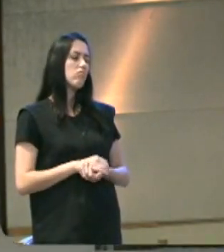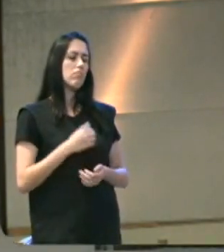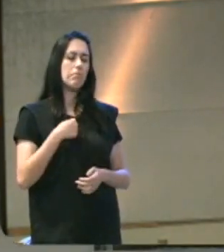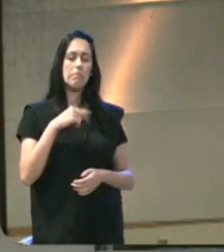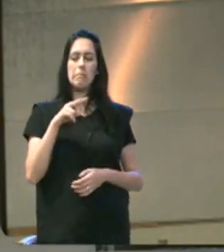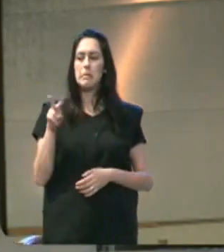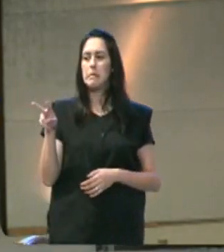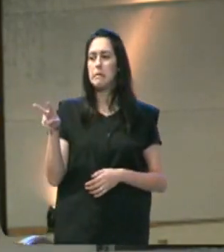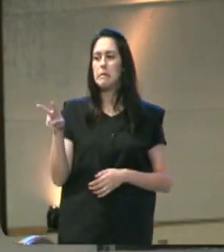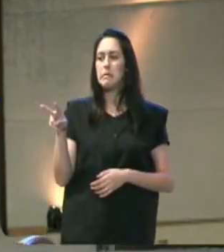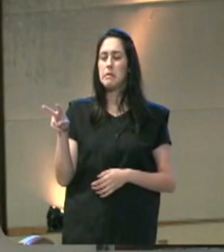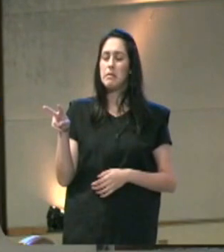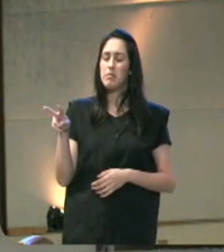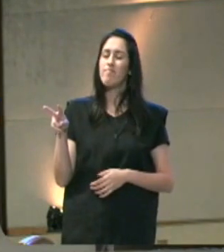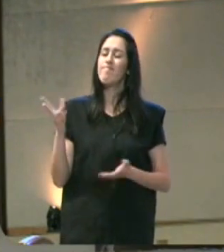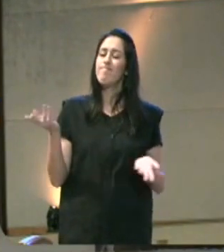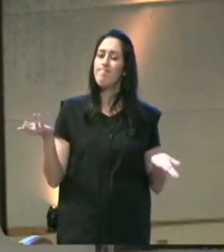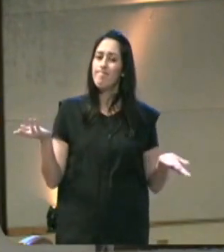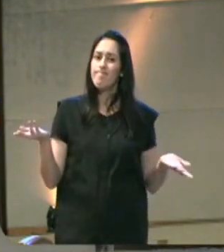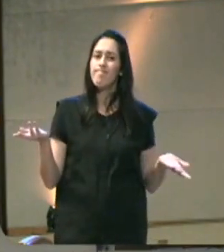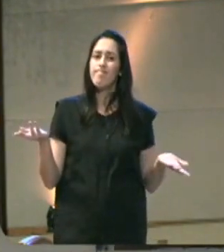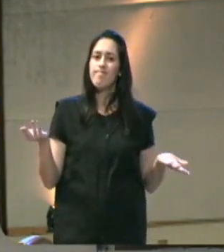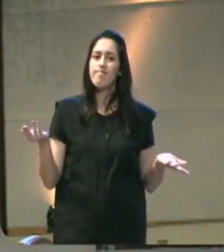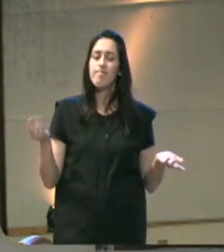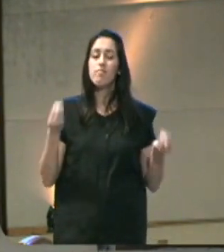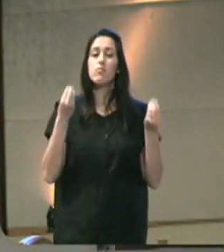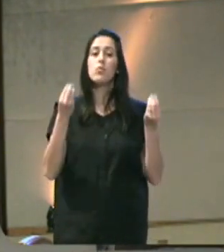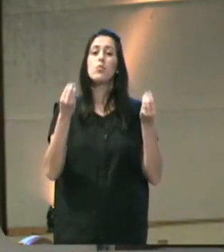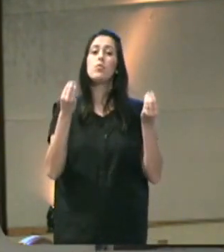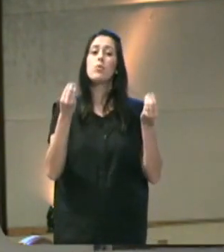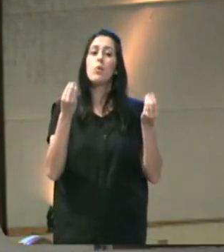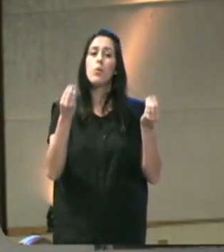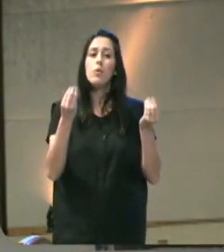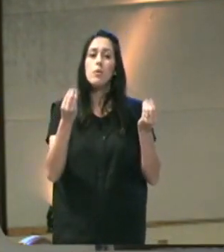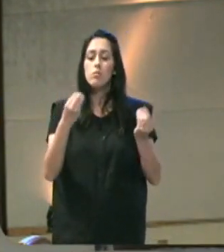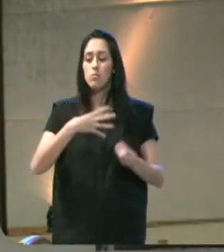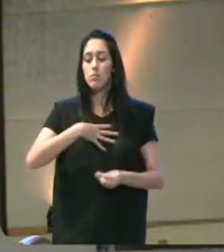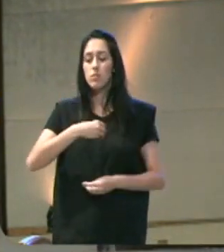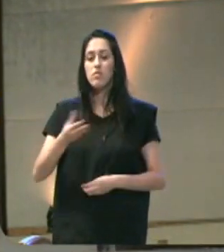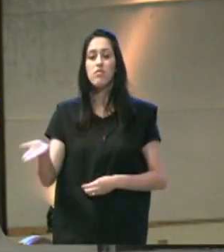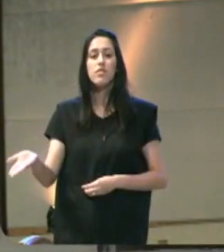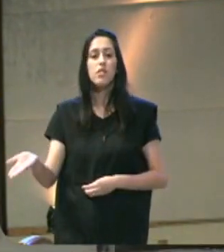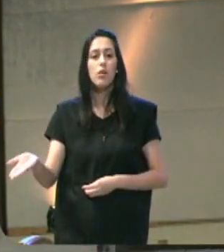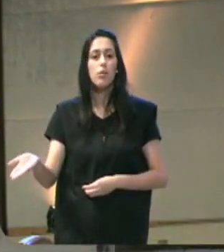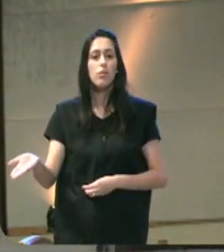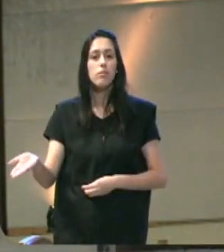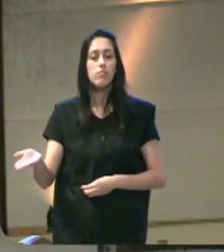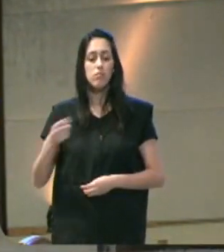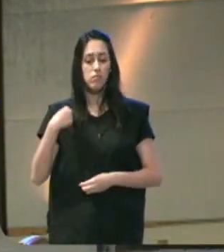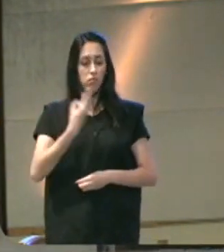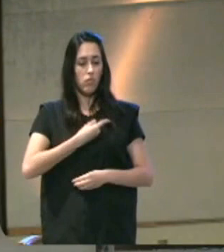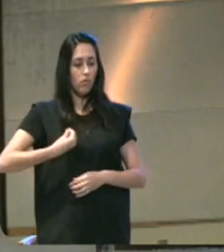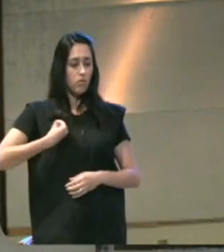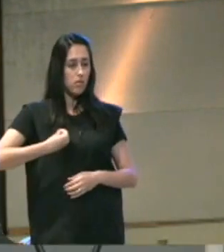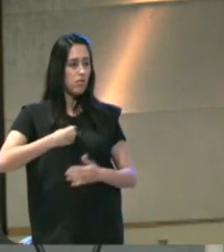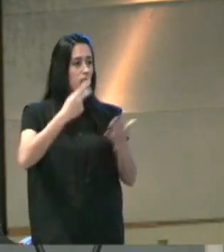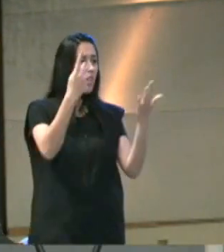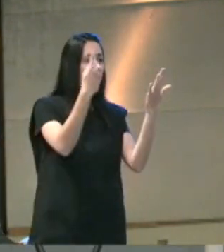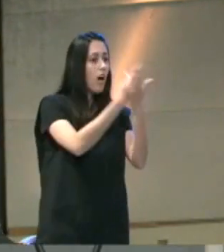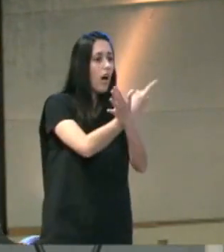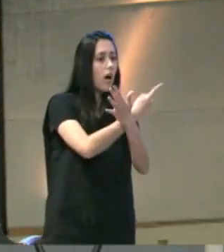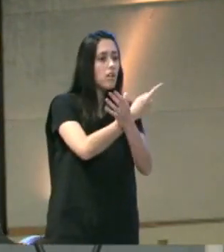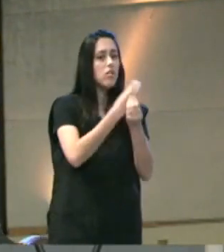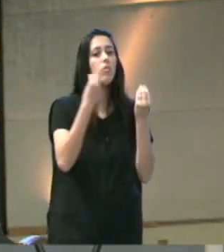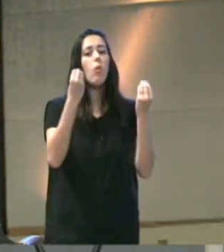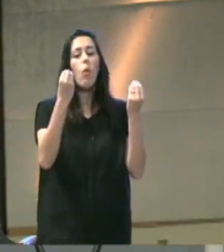Sabe, se a gente não discerne o caminho para a nossa própria vida, como a gente pode ensinar o caminho